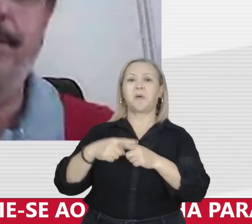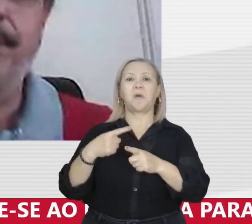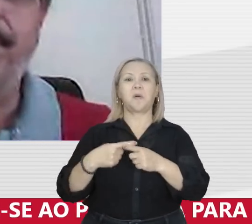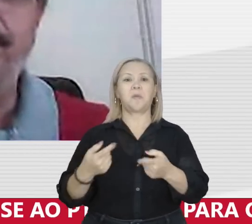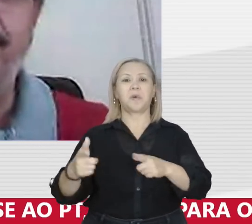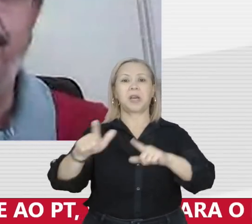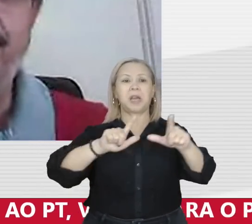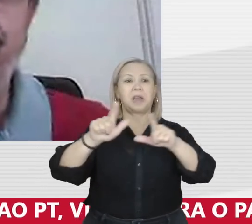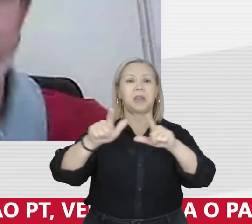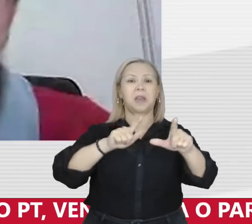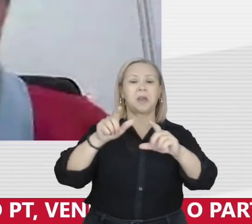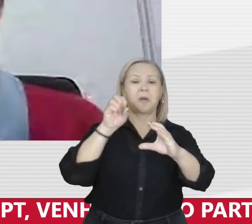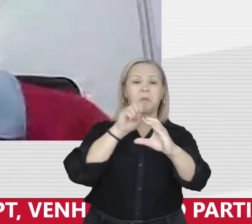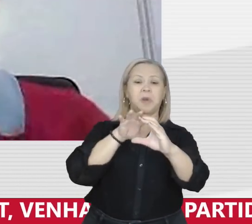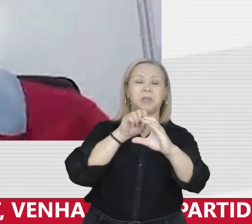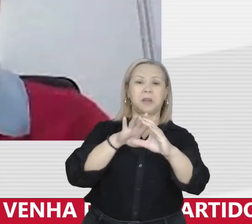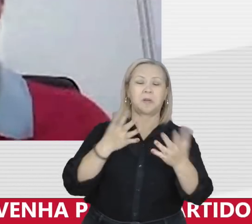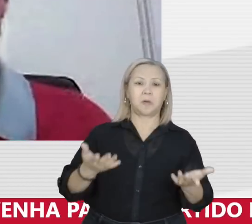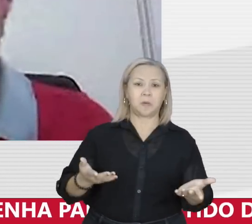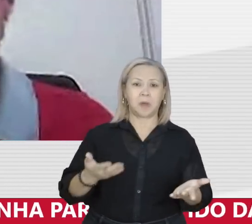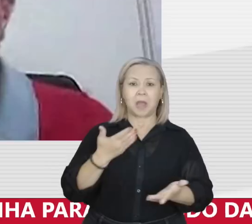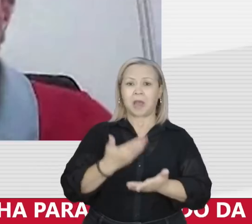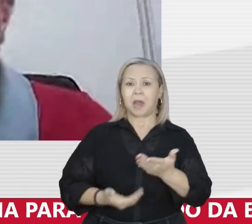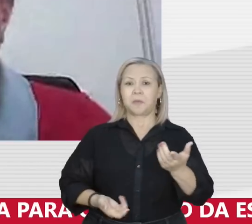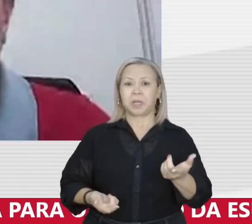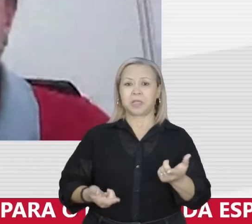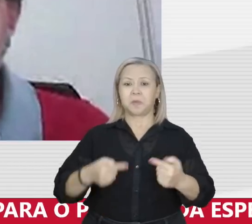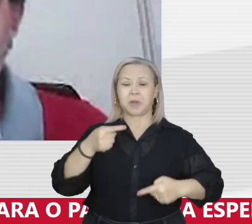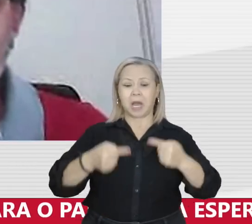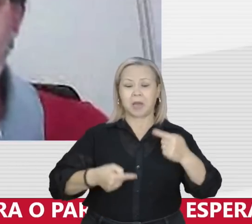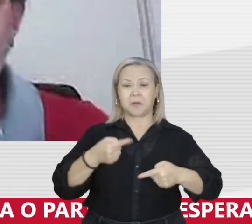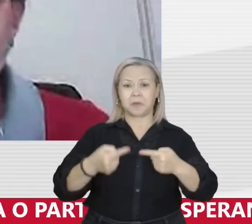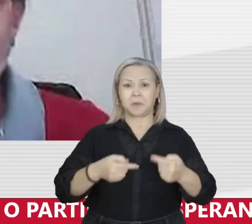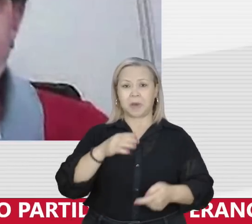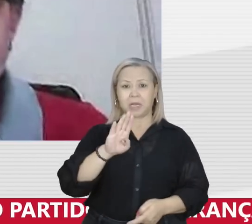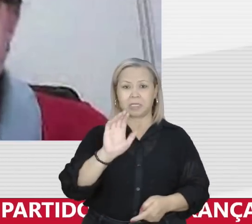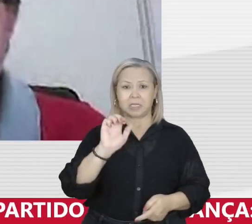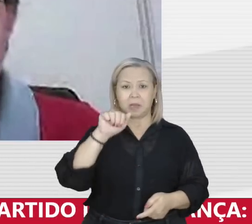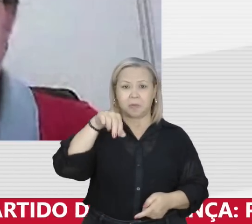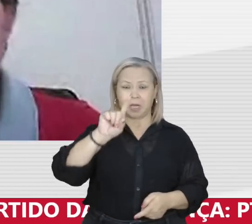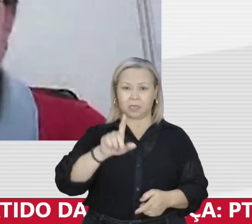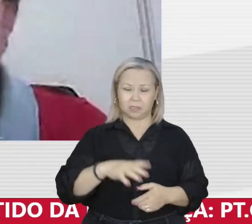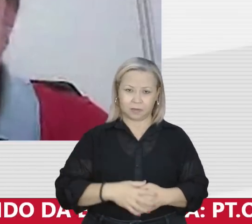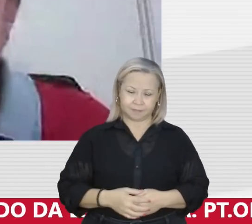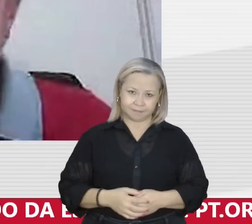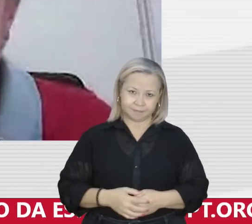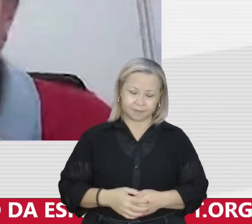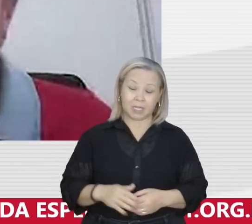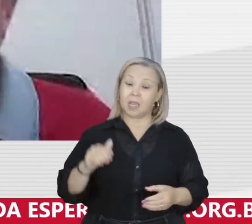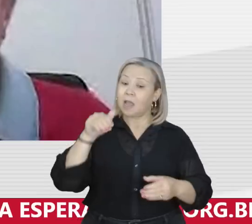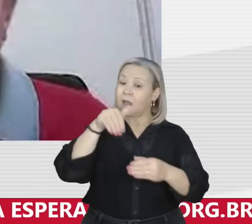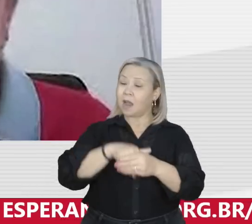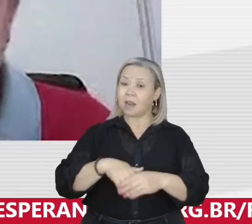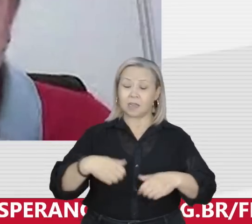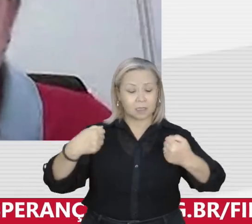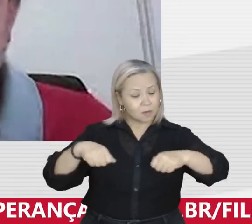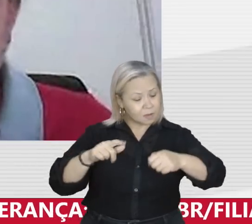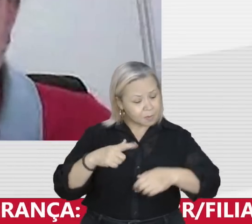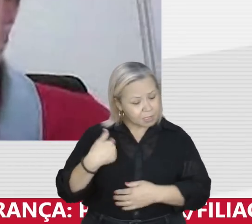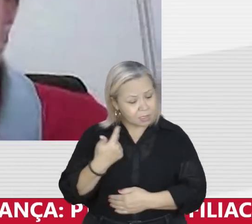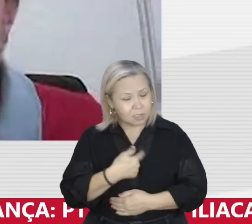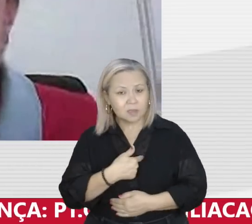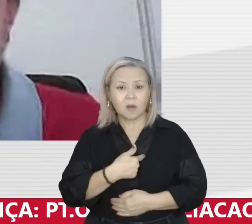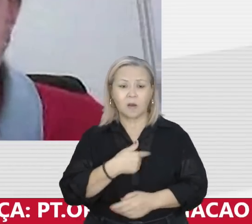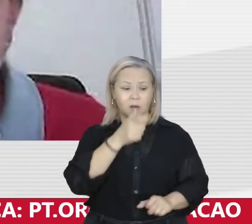perdeu porque foi mal no debate da Band. É como se a eleição dependesse só do Lula. A eleição depende de nós, depende do que a